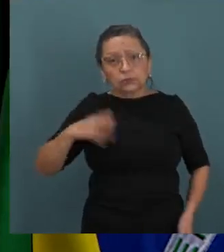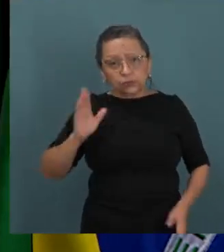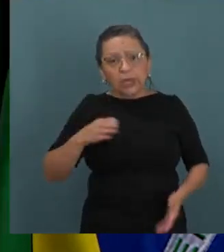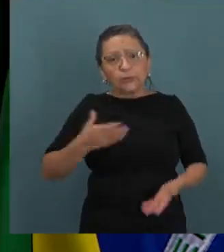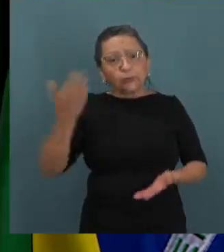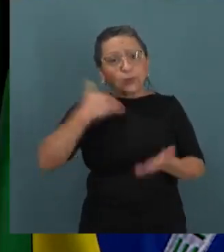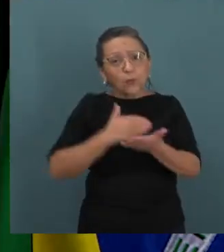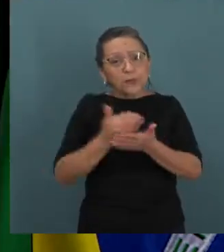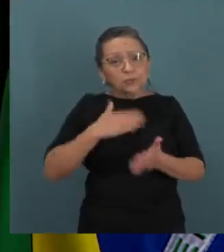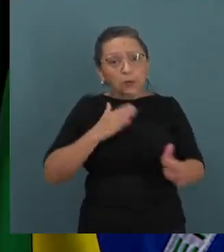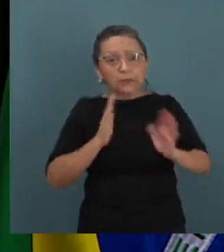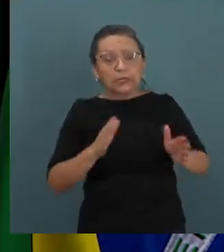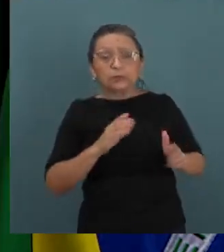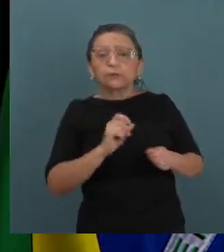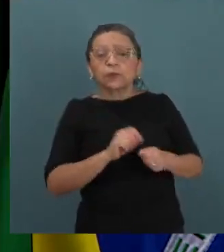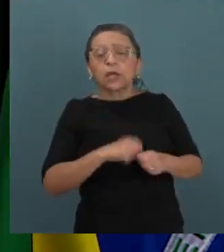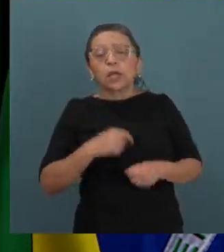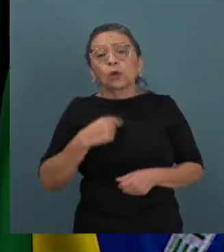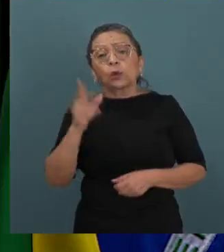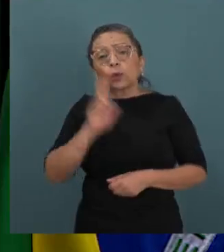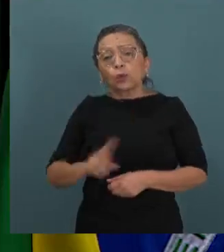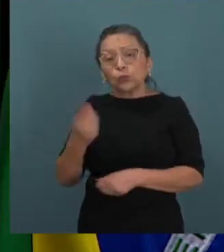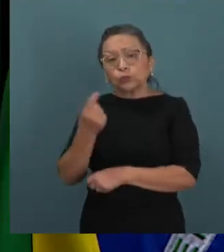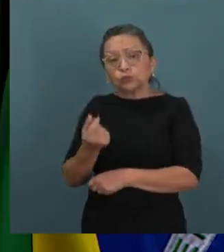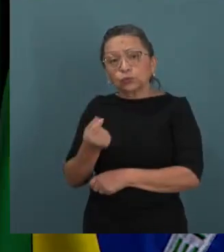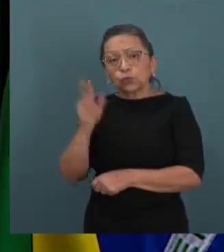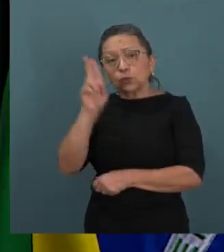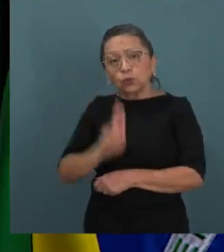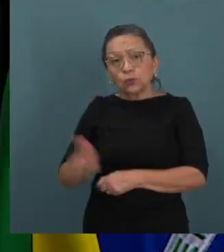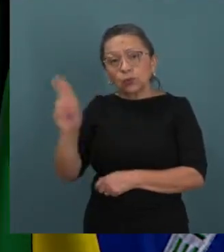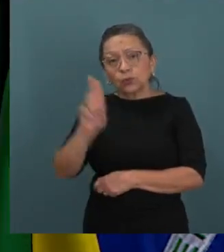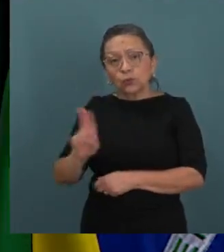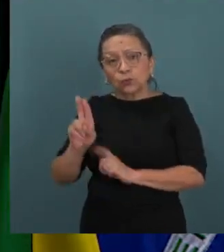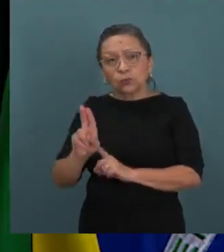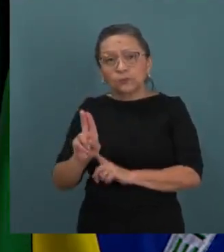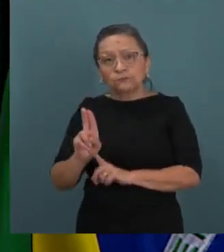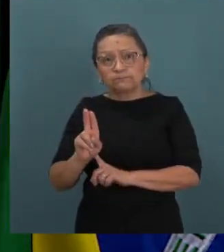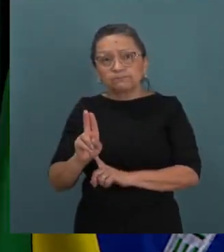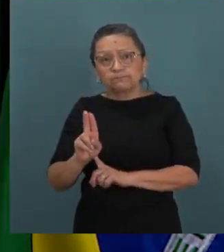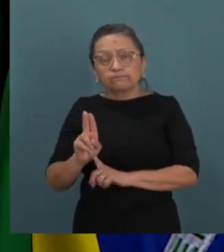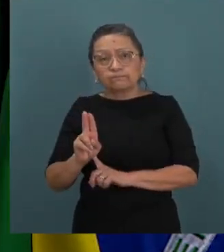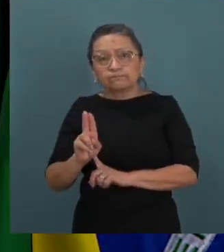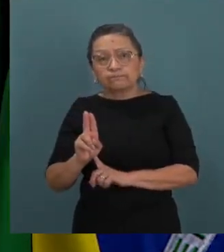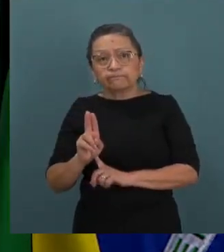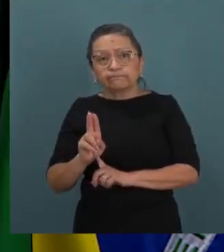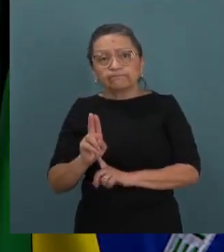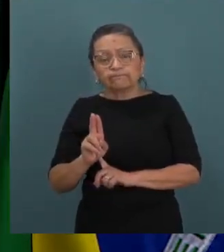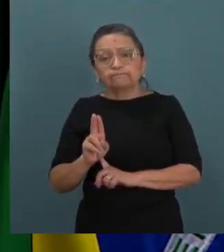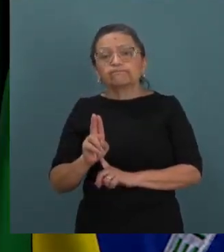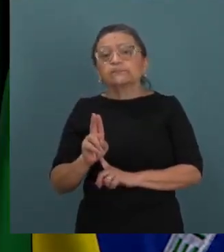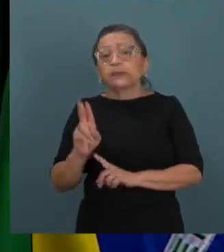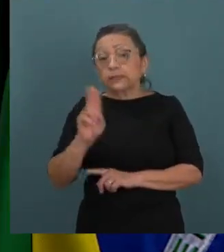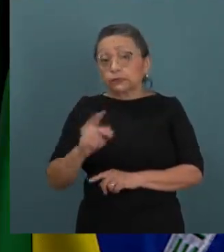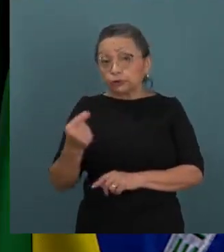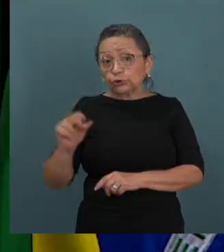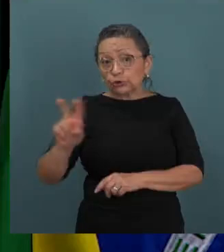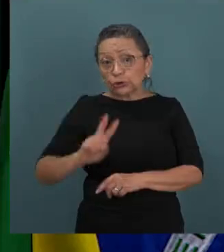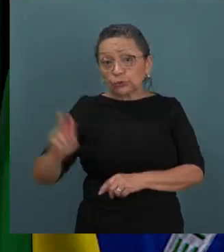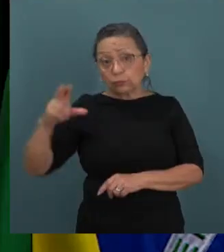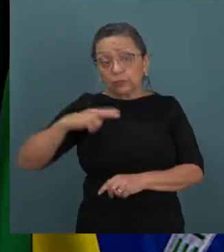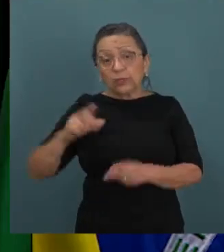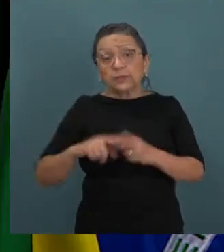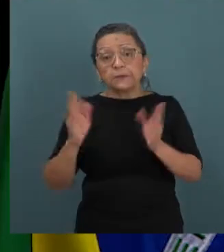início do mandato, utilizo exclusivamente as emendas individuais e de